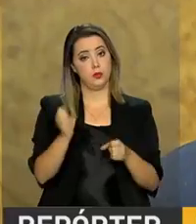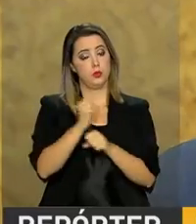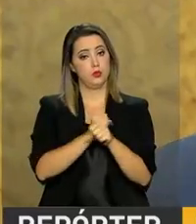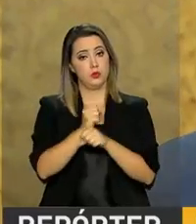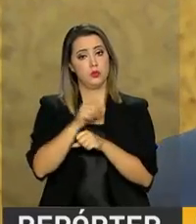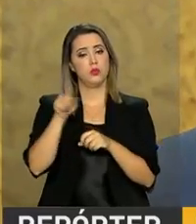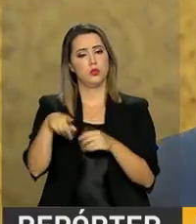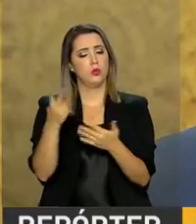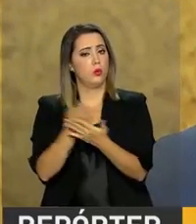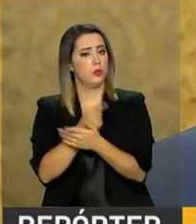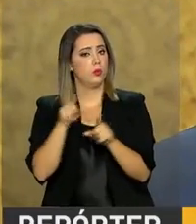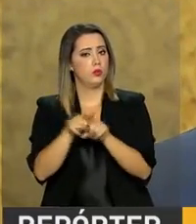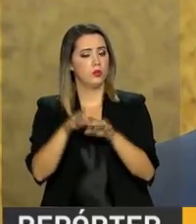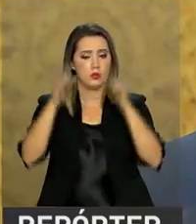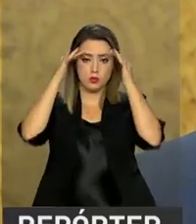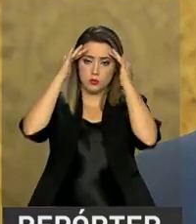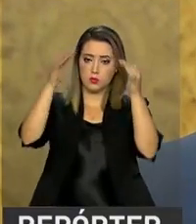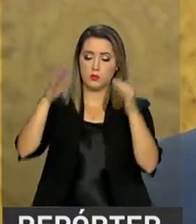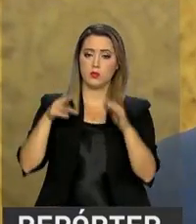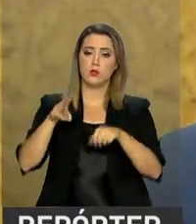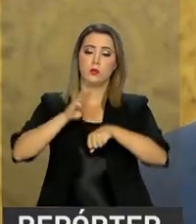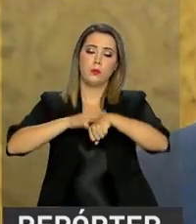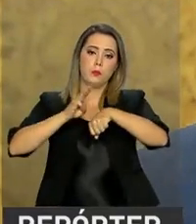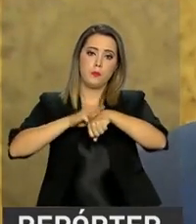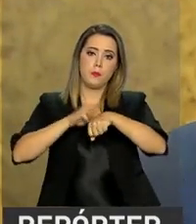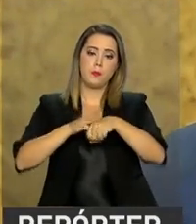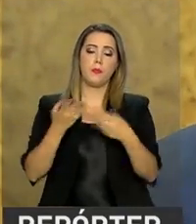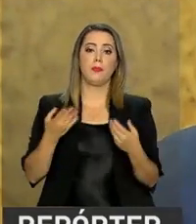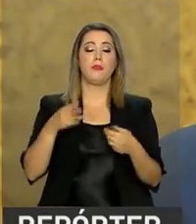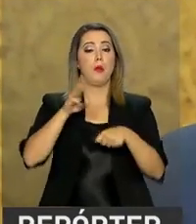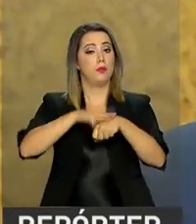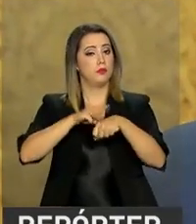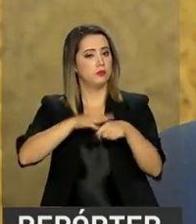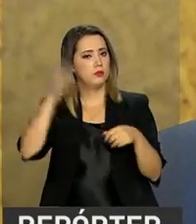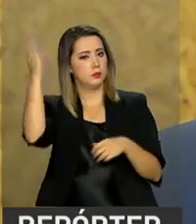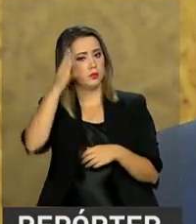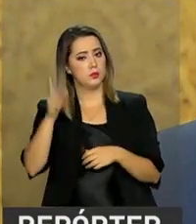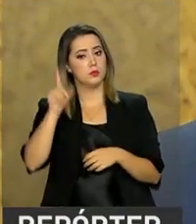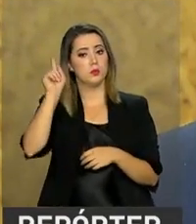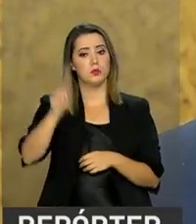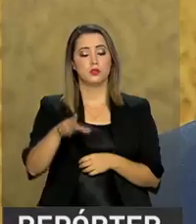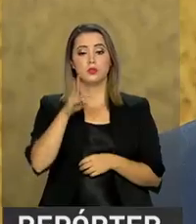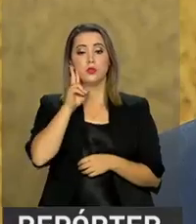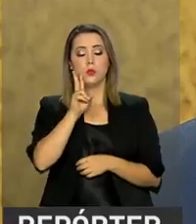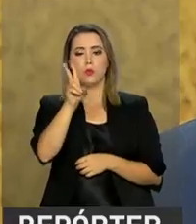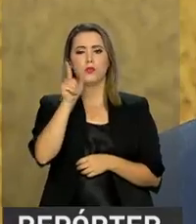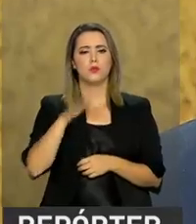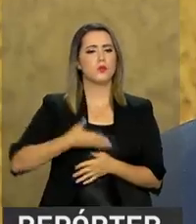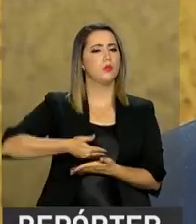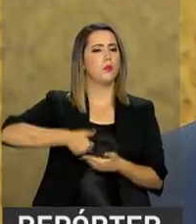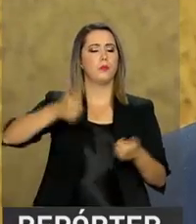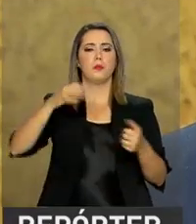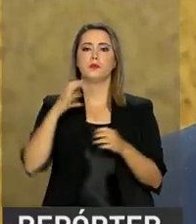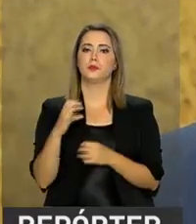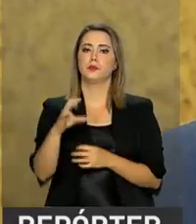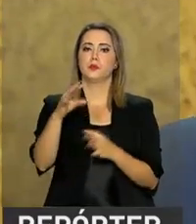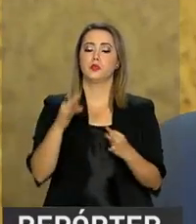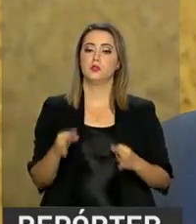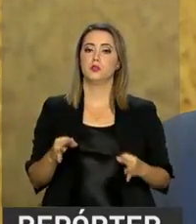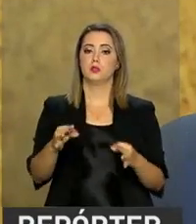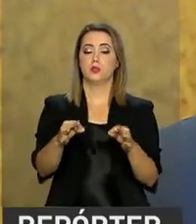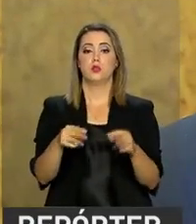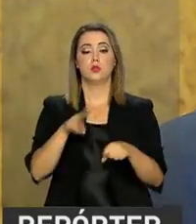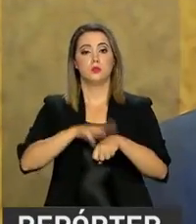foi privilegiar e homenagear a matemática. A matemática do Brasil é considerada uma das melhores ciências matemáticas do